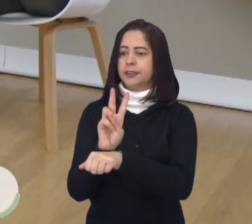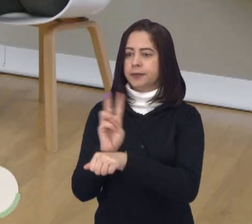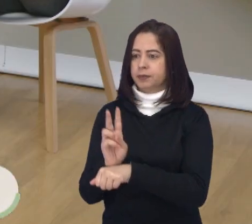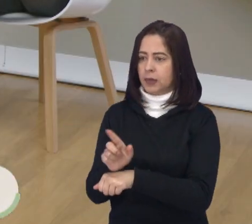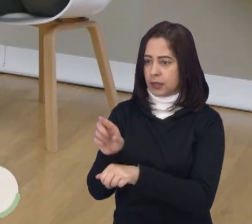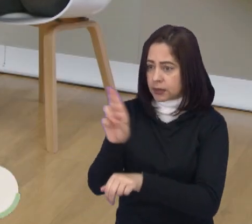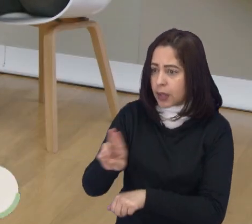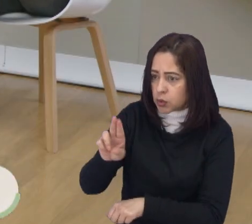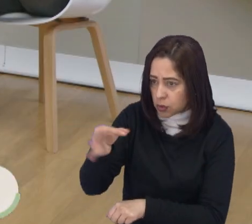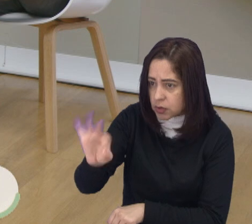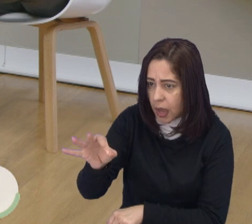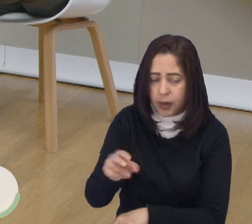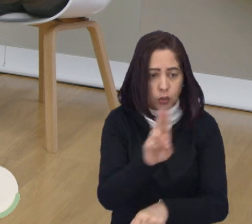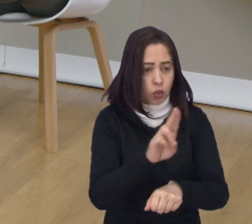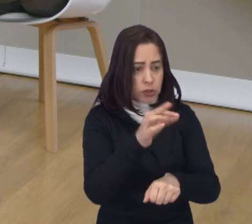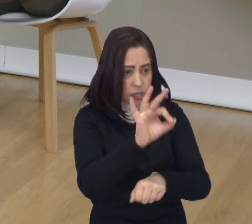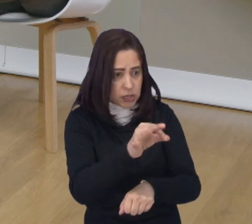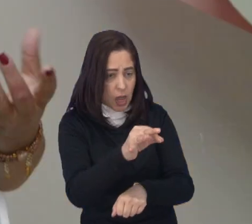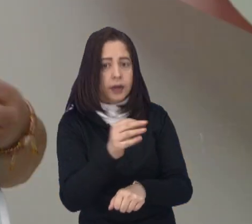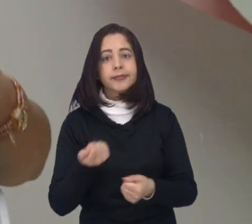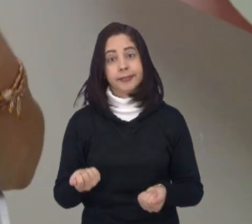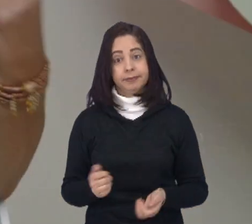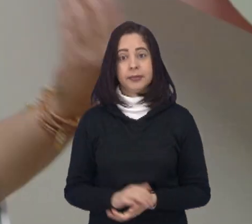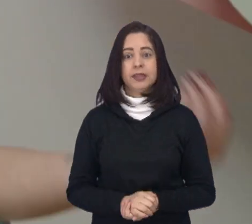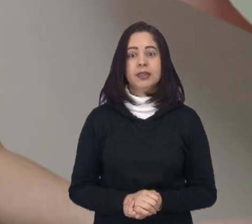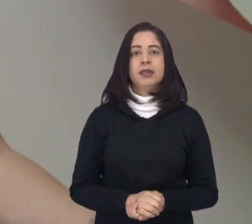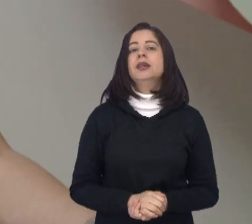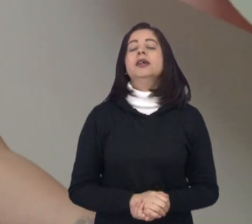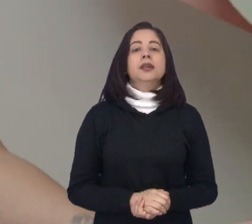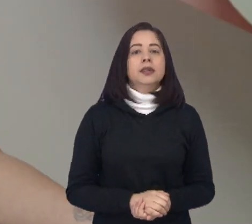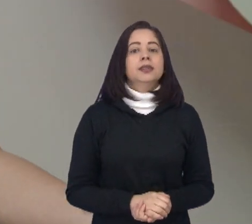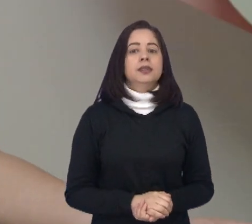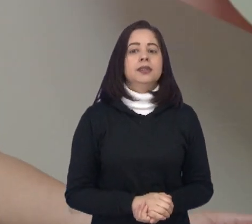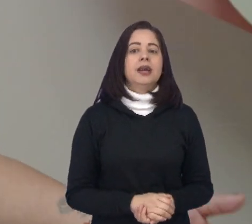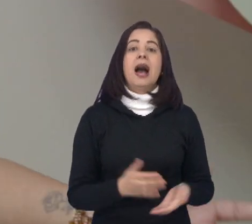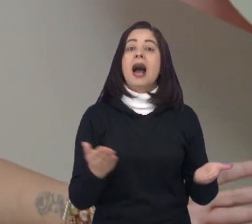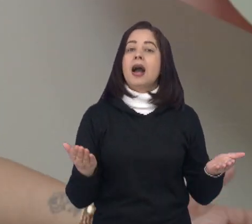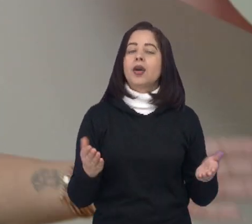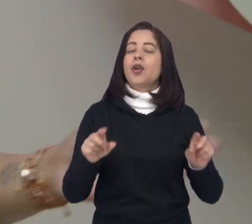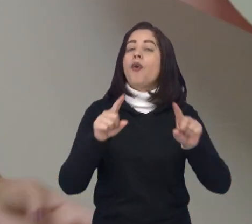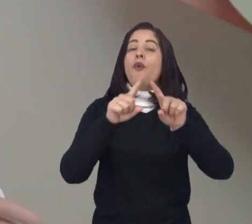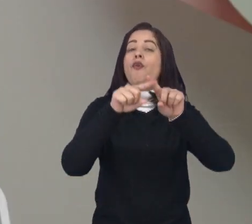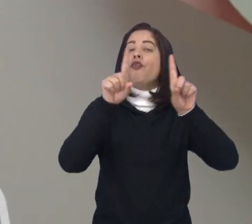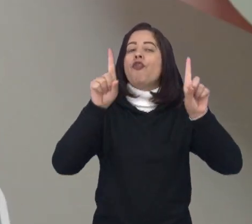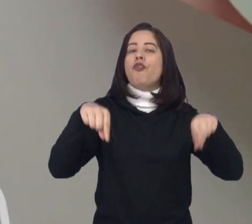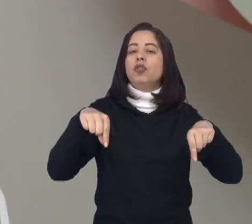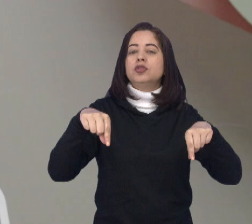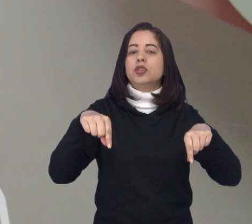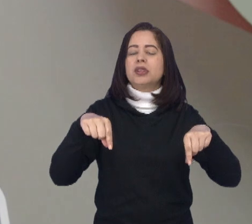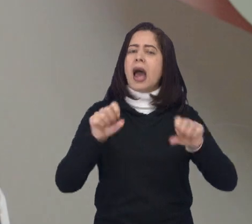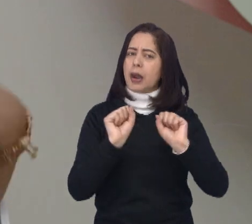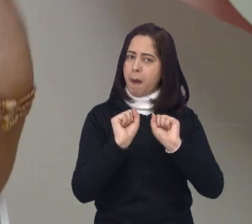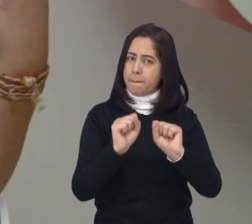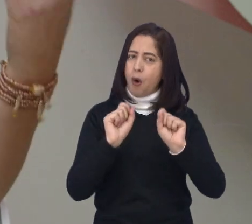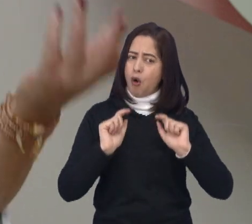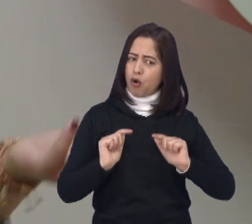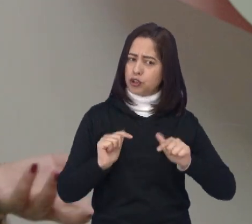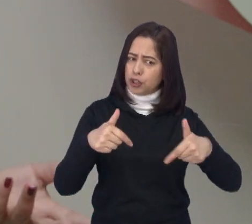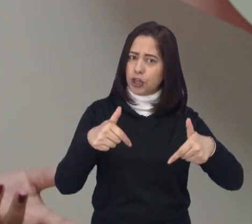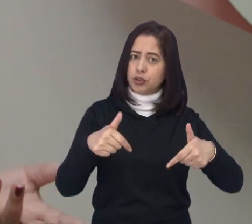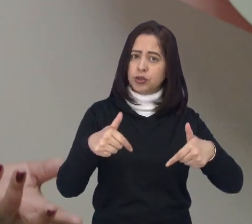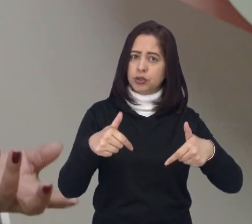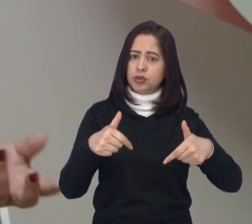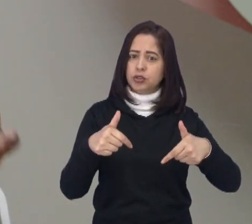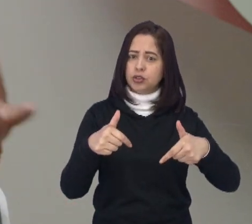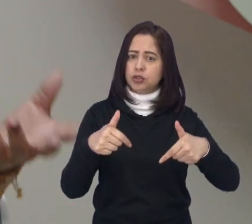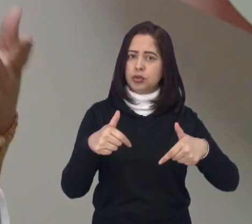não ter essa perda auditiva. Perfeito. Agora o trabalhador, né, o colaborador que está assistindo a gente, ele pode tomar a iniciativa de procurar um médico